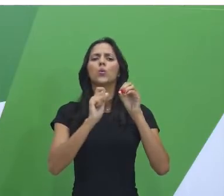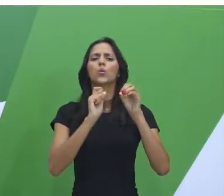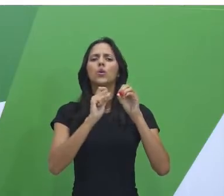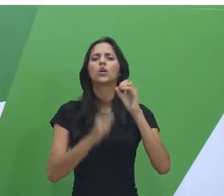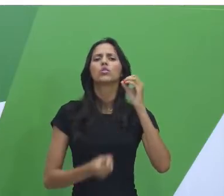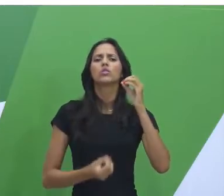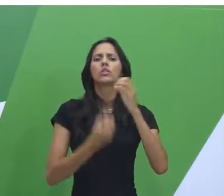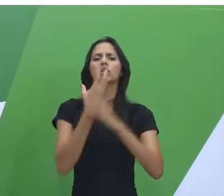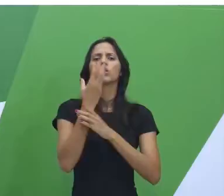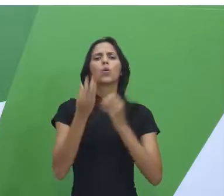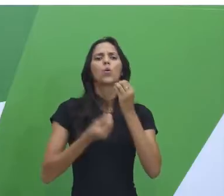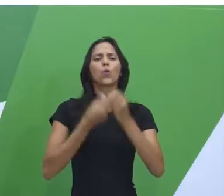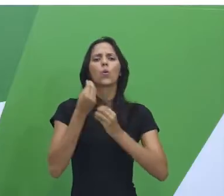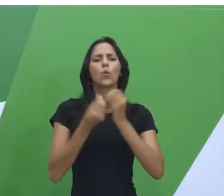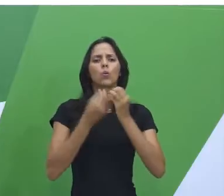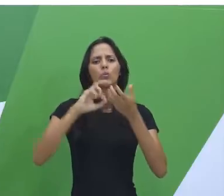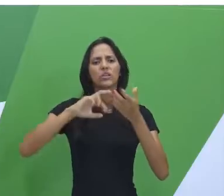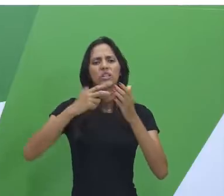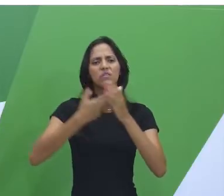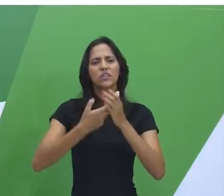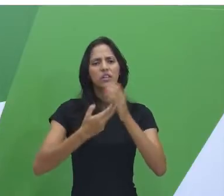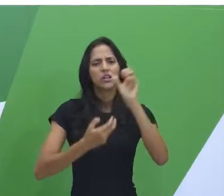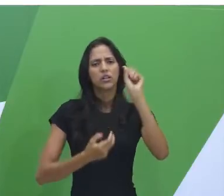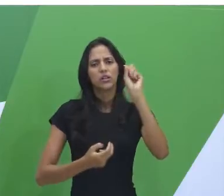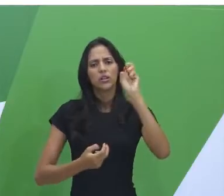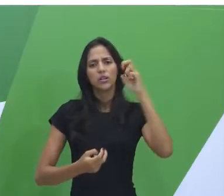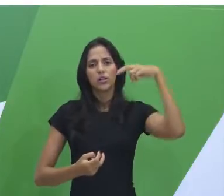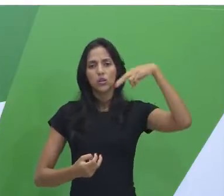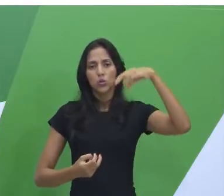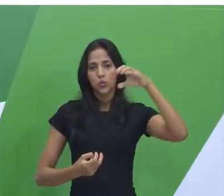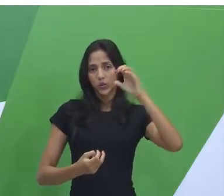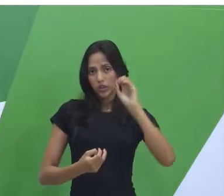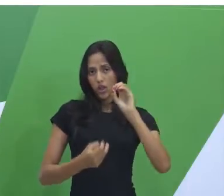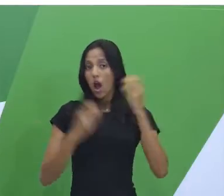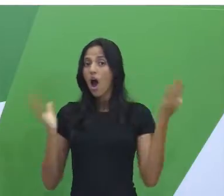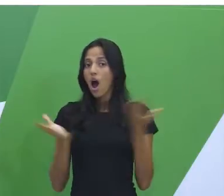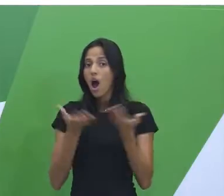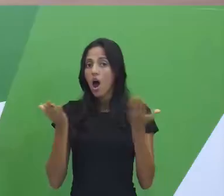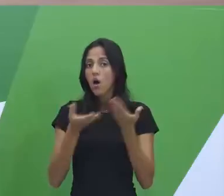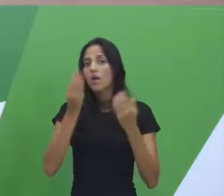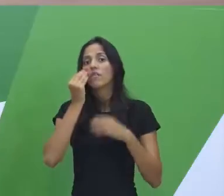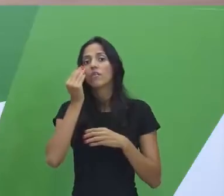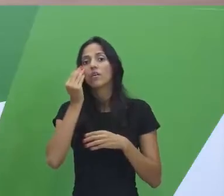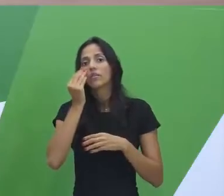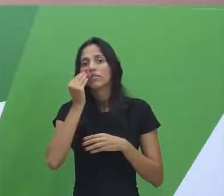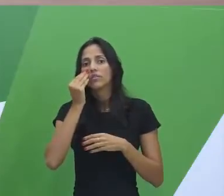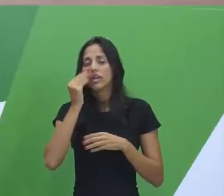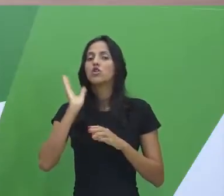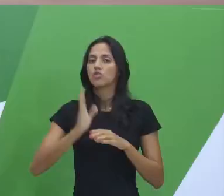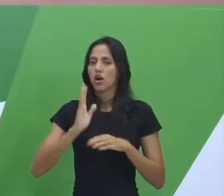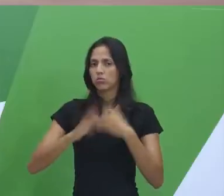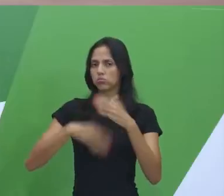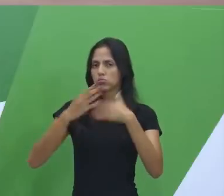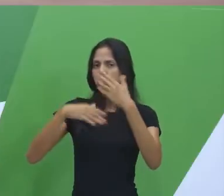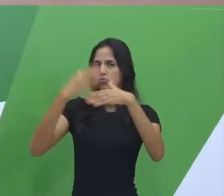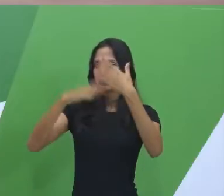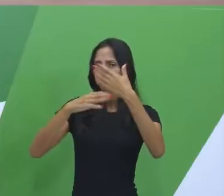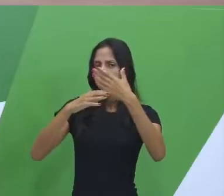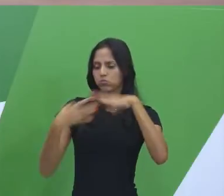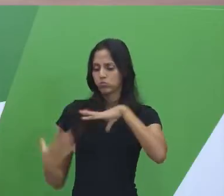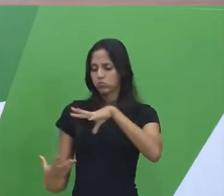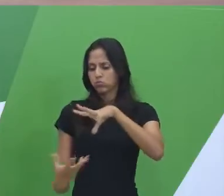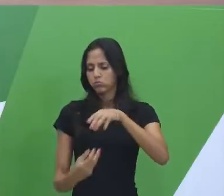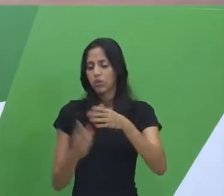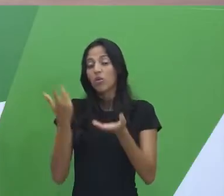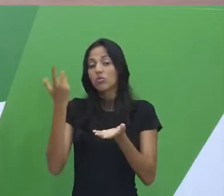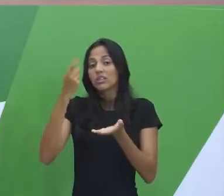origem dessa estrutura. É claro que aquilo que você vai ver agora já é uma evolução, certo? Da